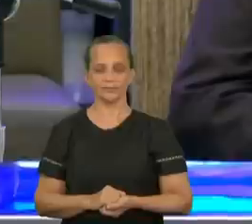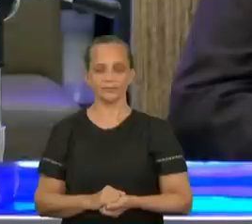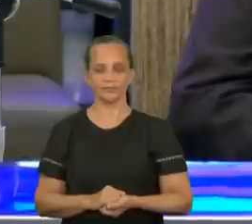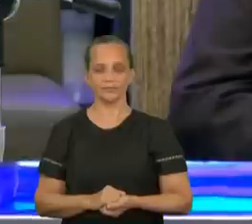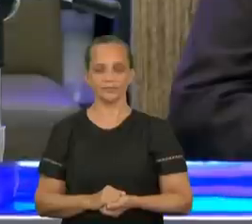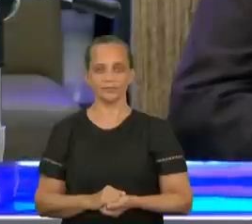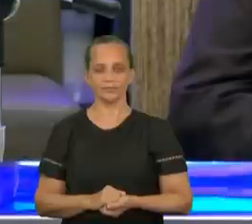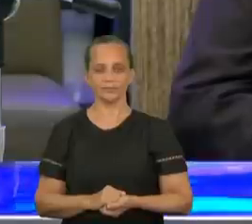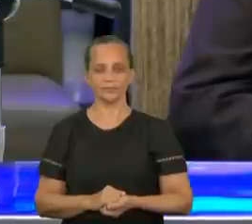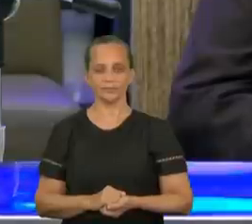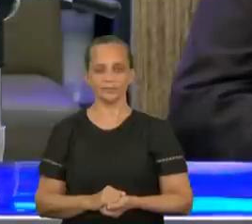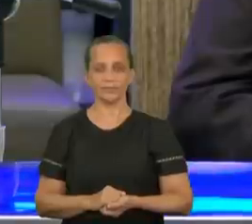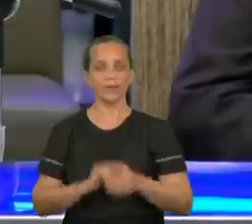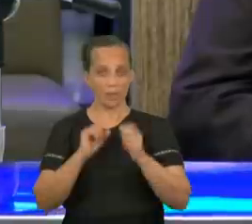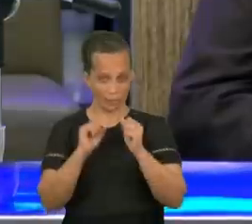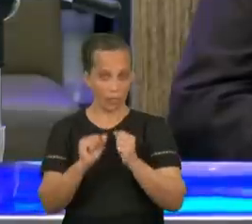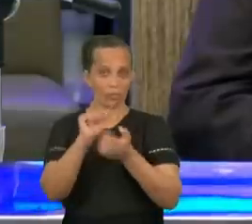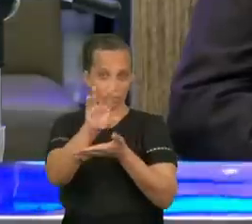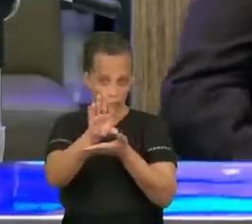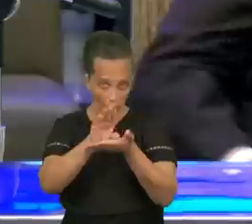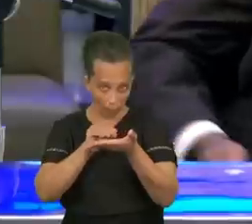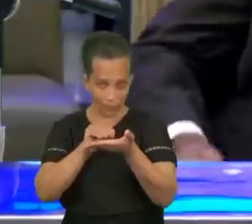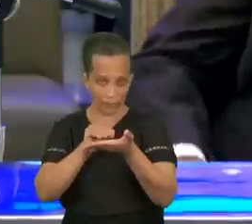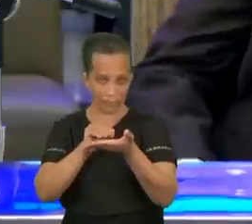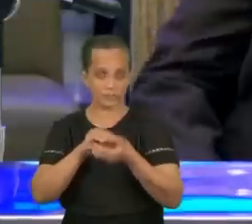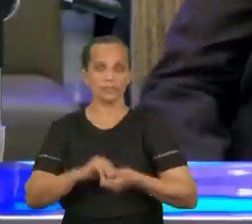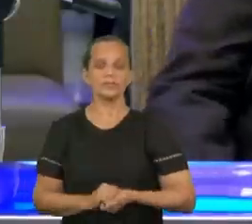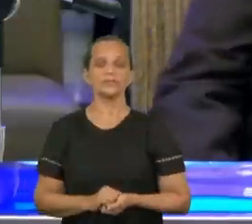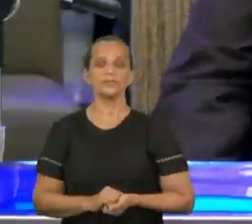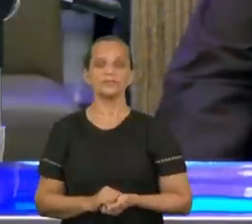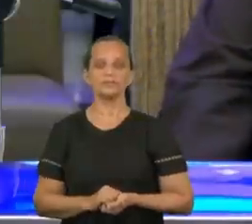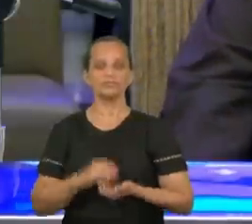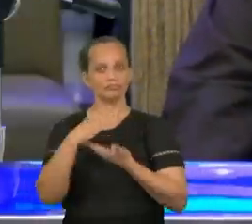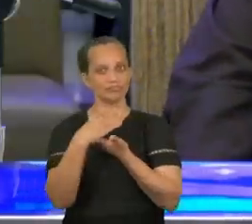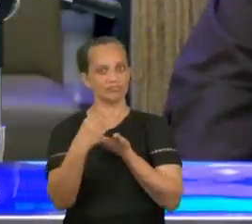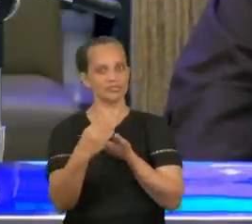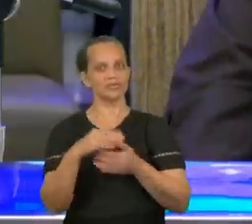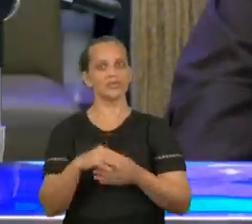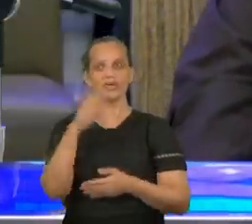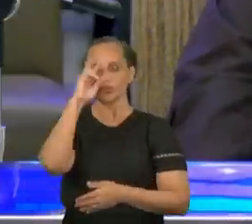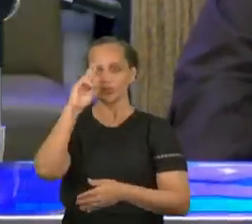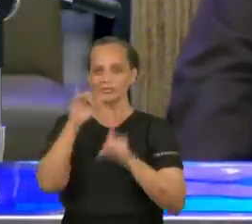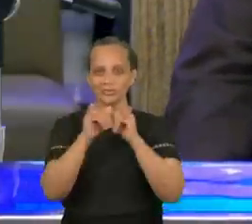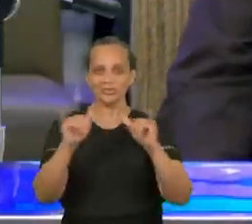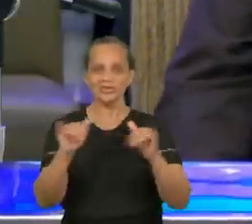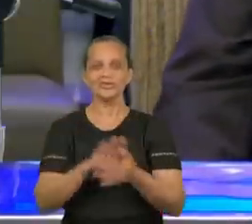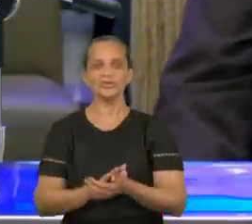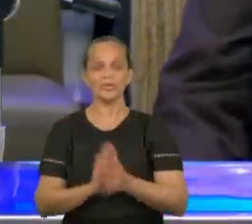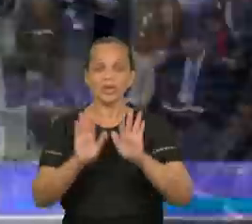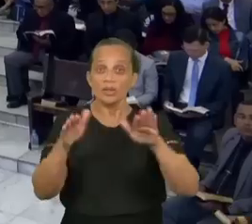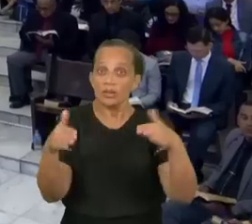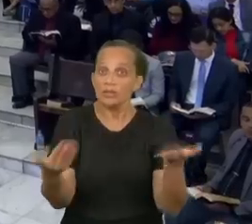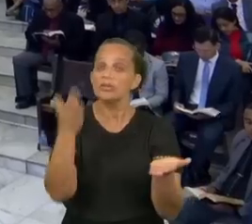os irmãos podem repetir Após Mim nos diz assim a palavra de Deus sabei porém